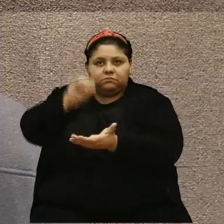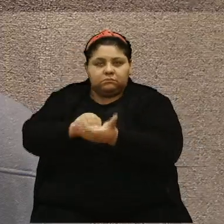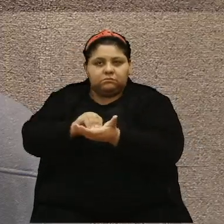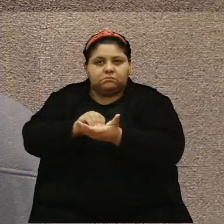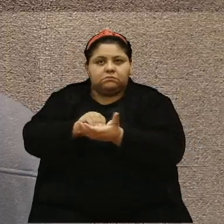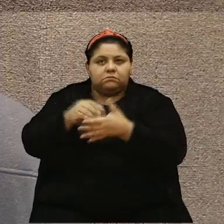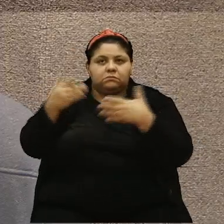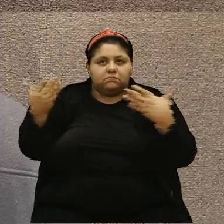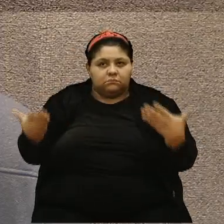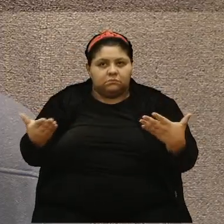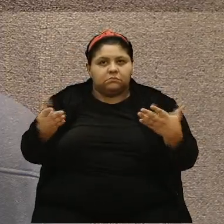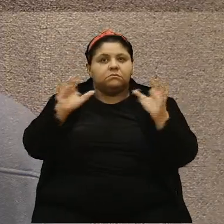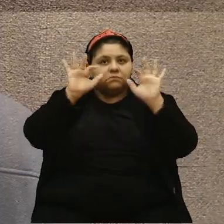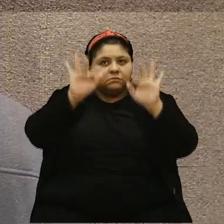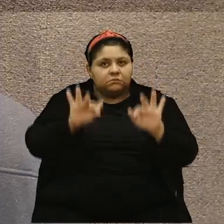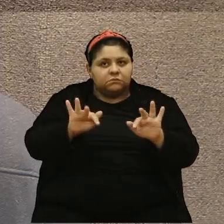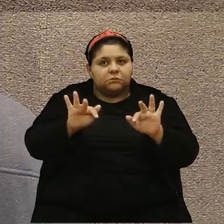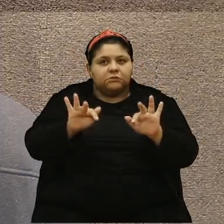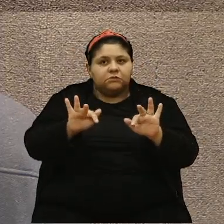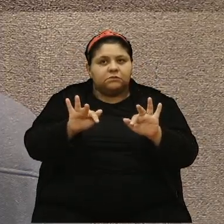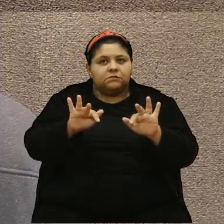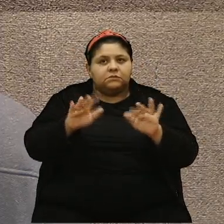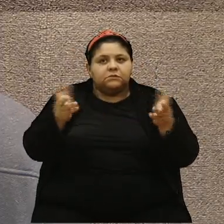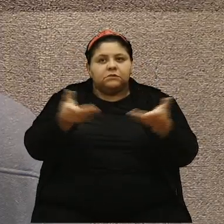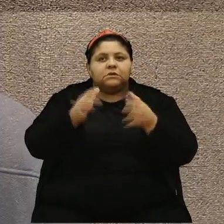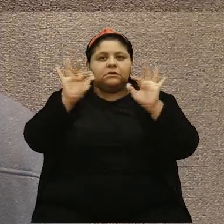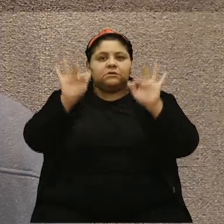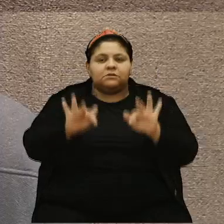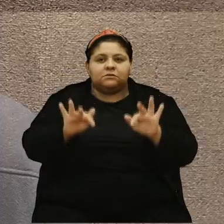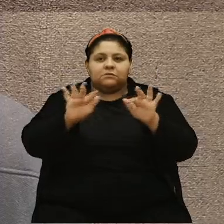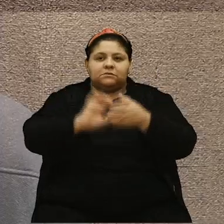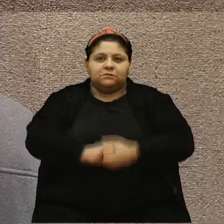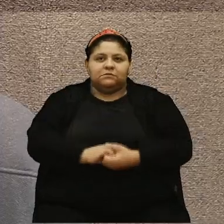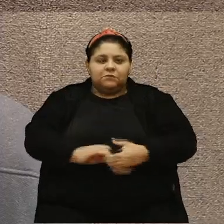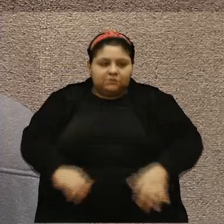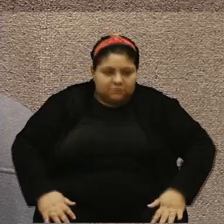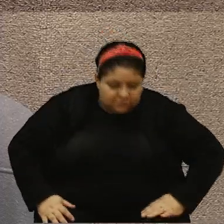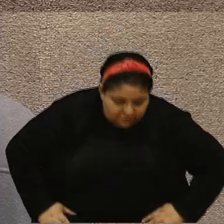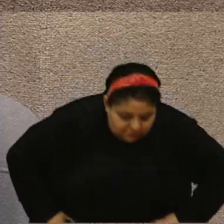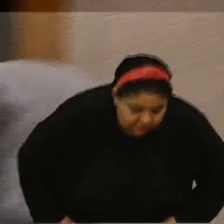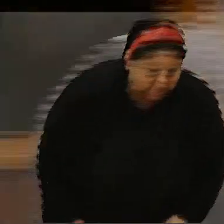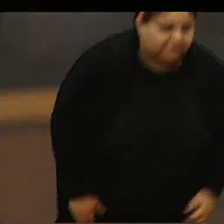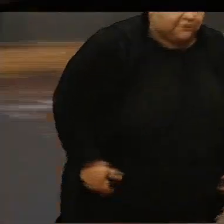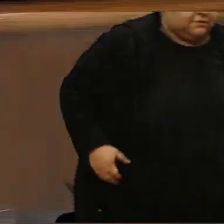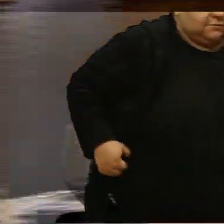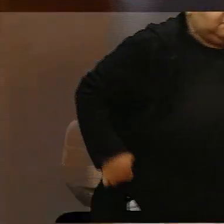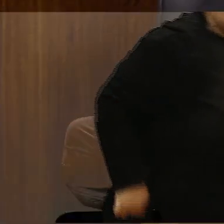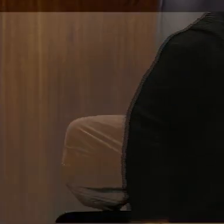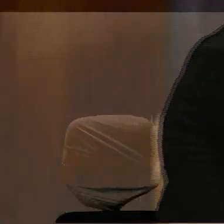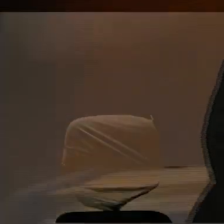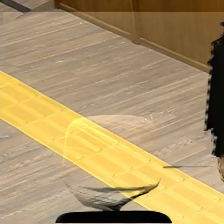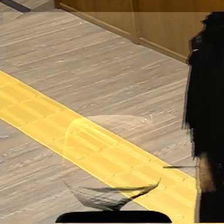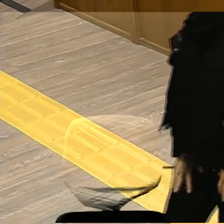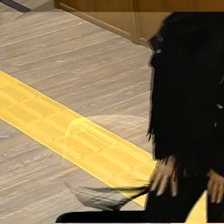não? Para concluir. Então, estou concluído. A senhora mandou, eu estou encerrando.